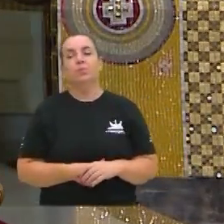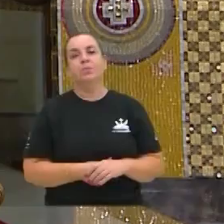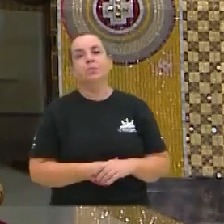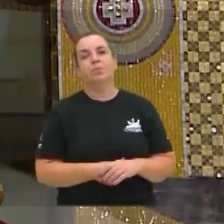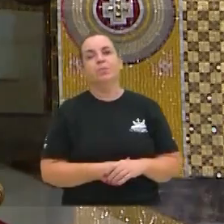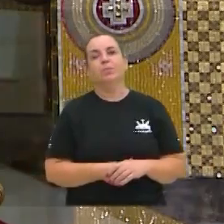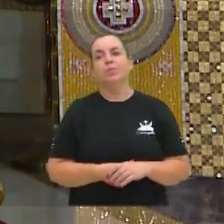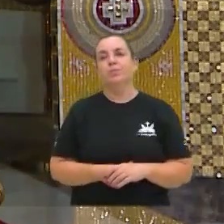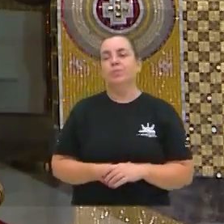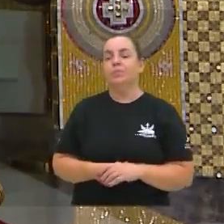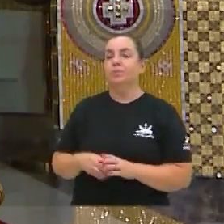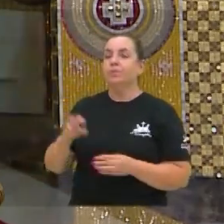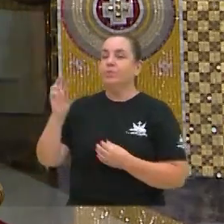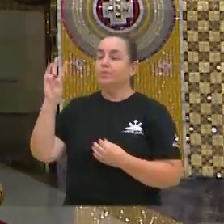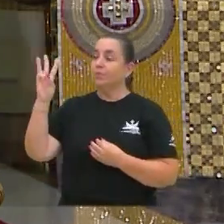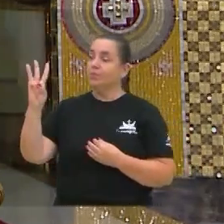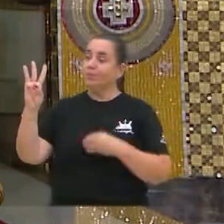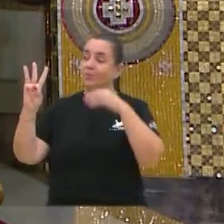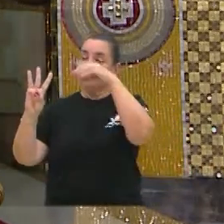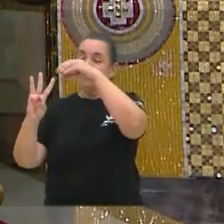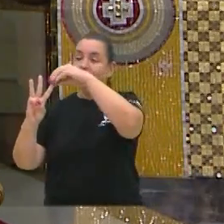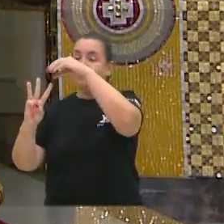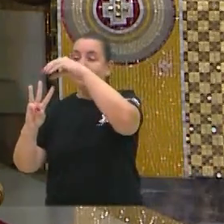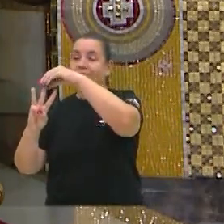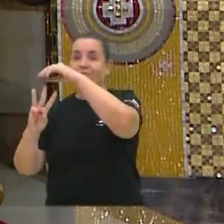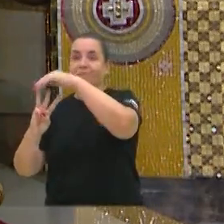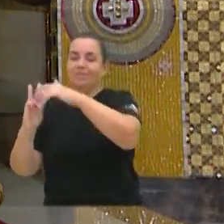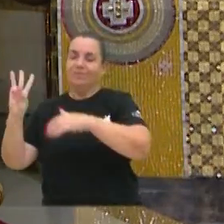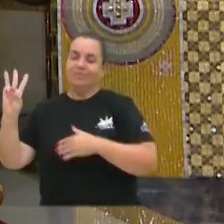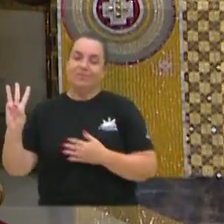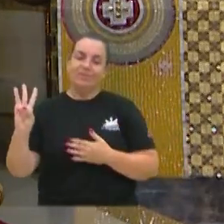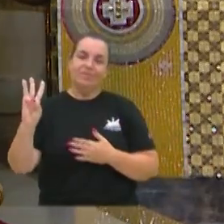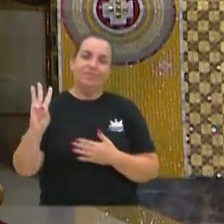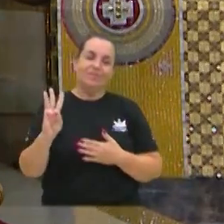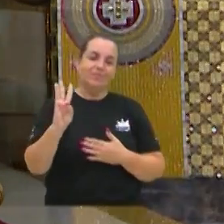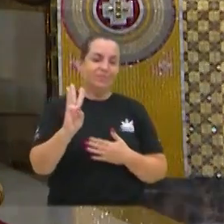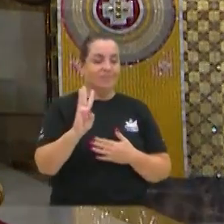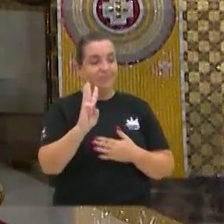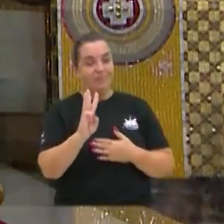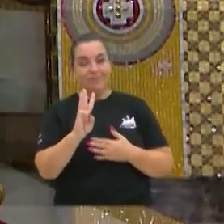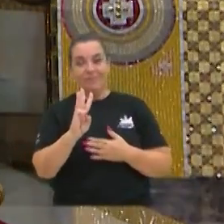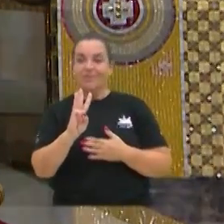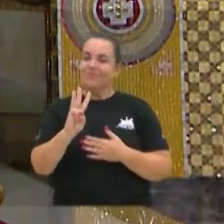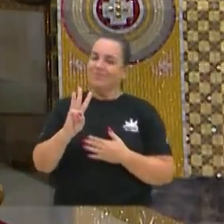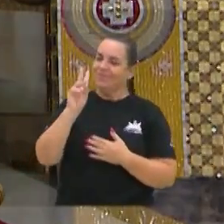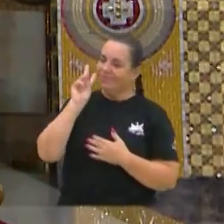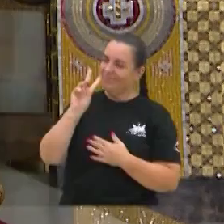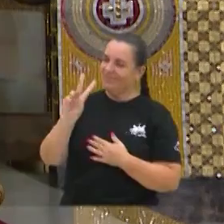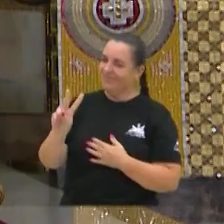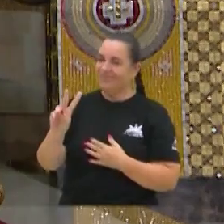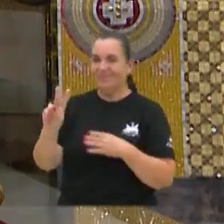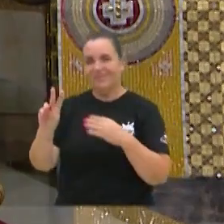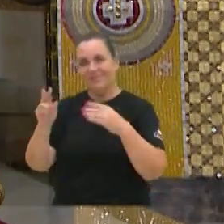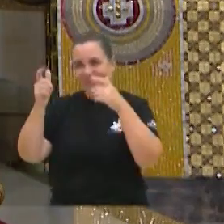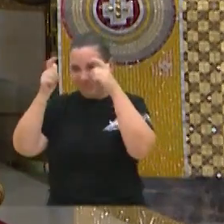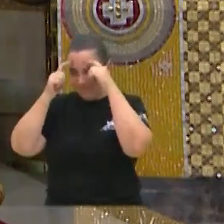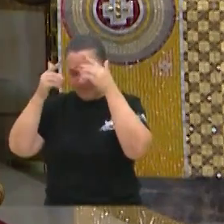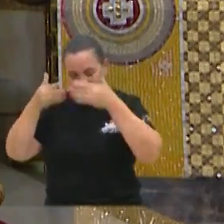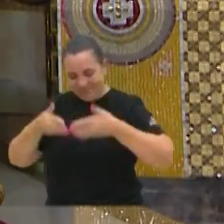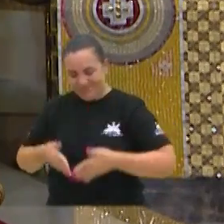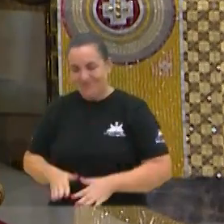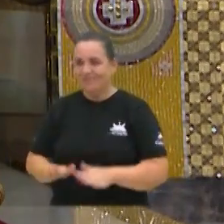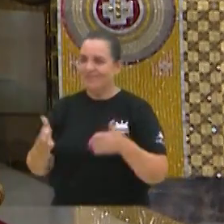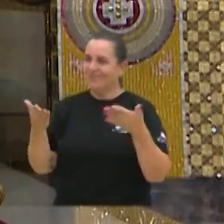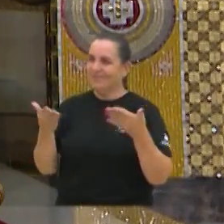São três reis que chegam lá do Oriente para ver o rei que acaba de